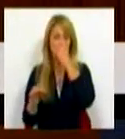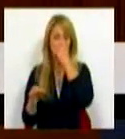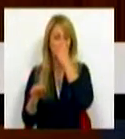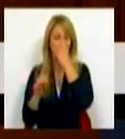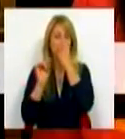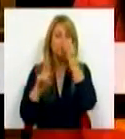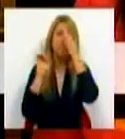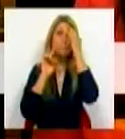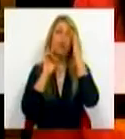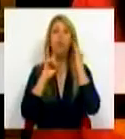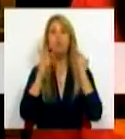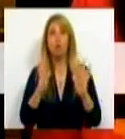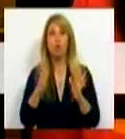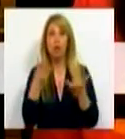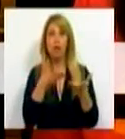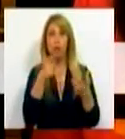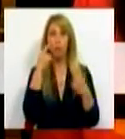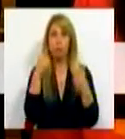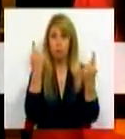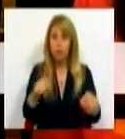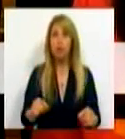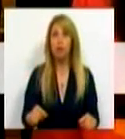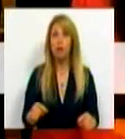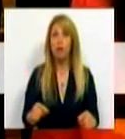Esse valor já tinha ajuda pública?